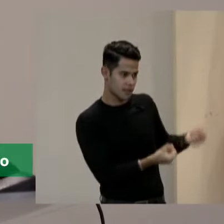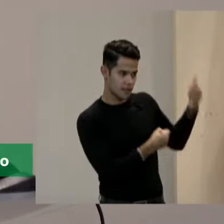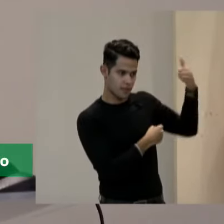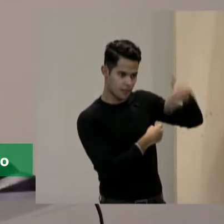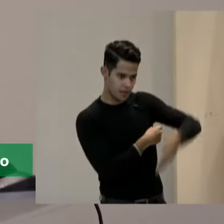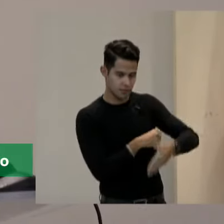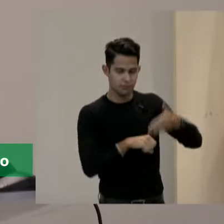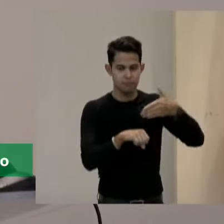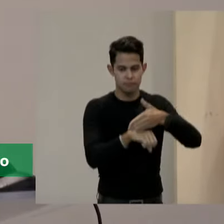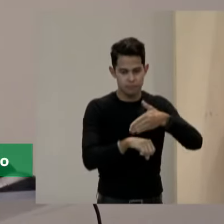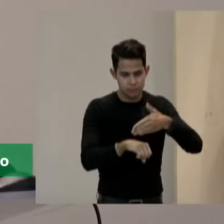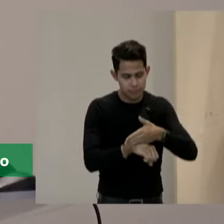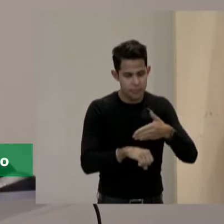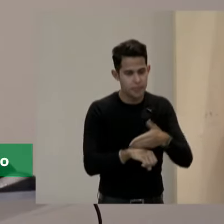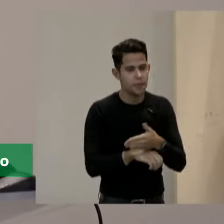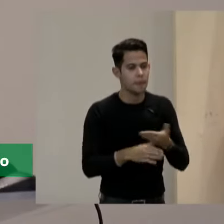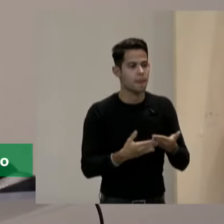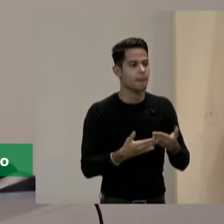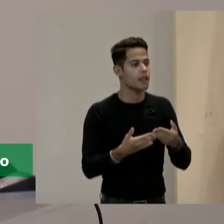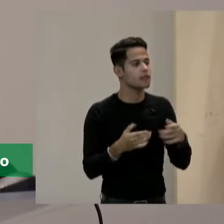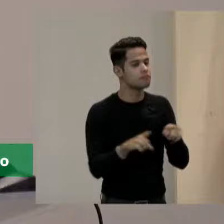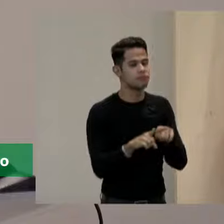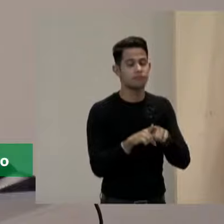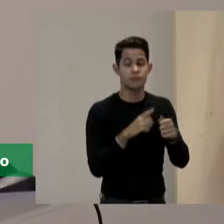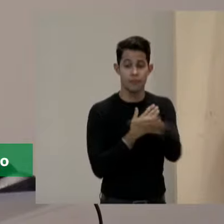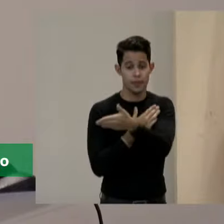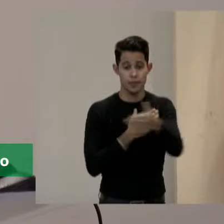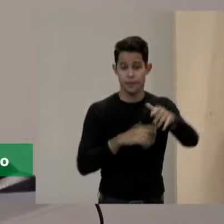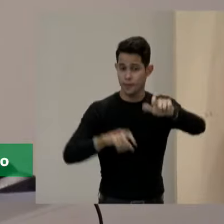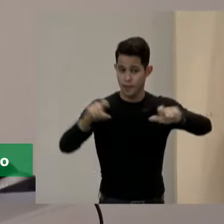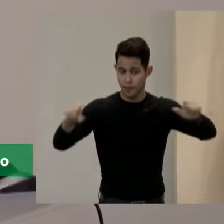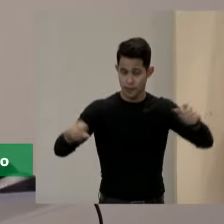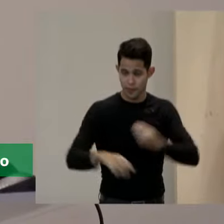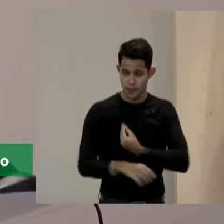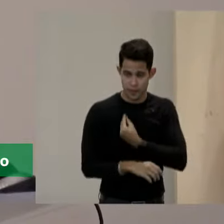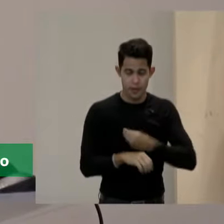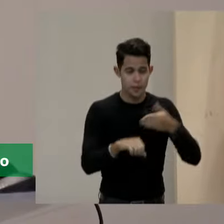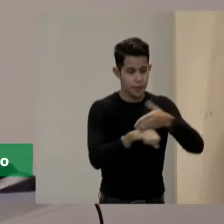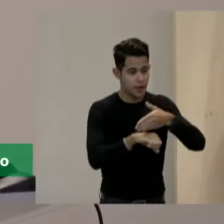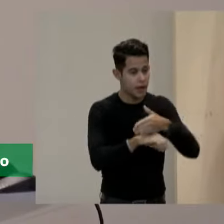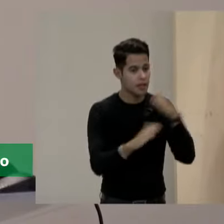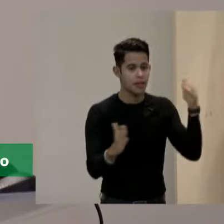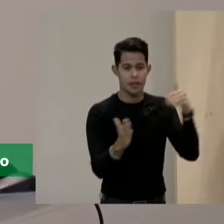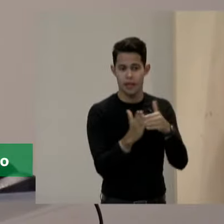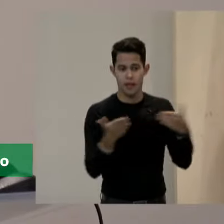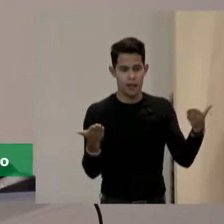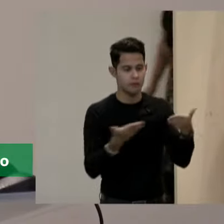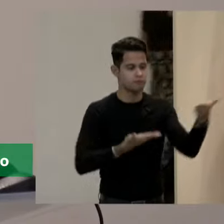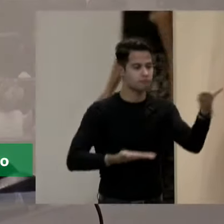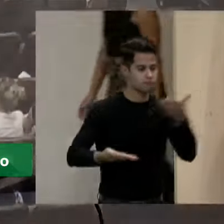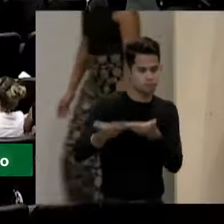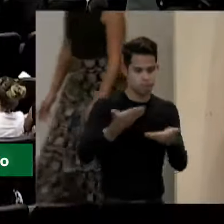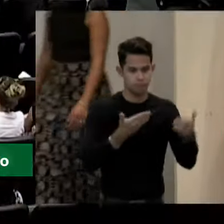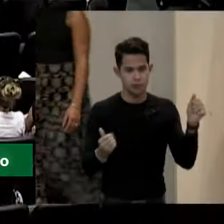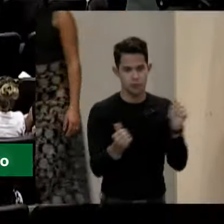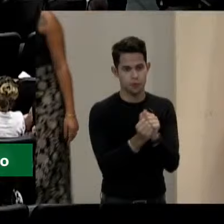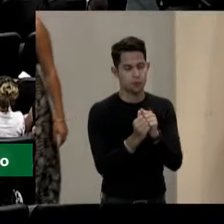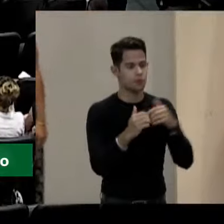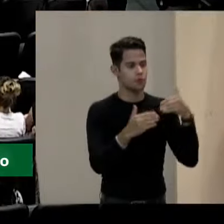disso, a participação de todas as pessoas que estão aqui até agora envolvidas nesse